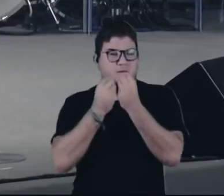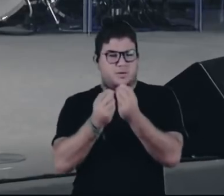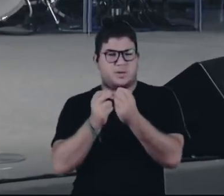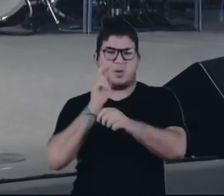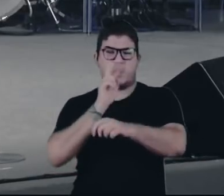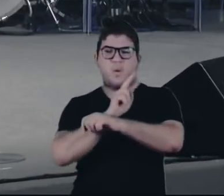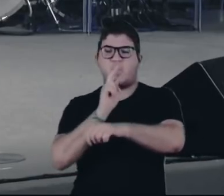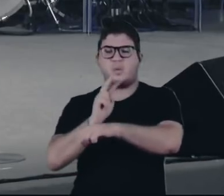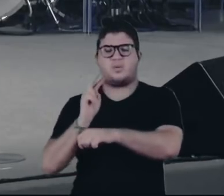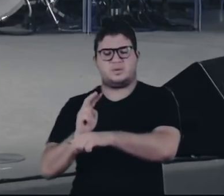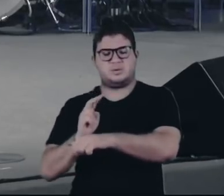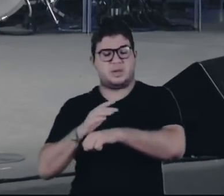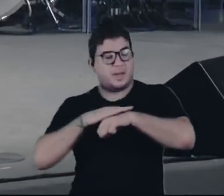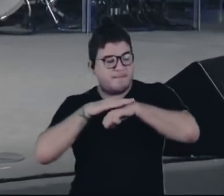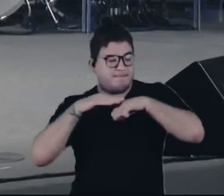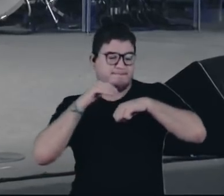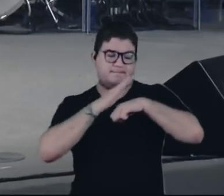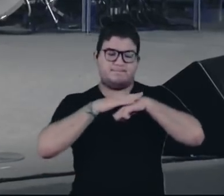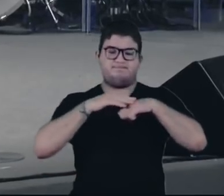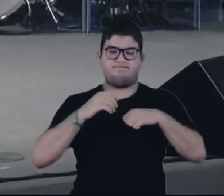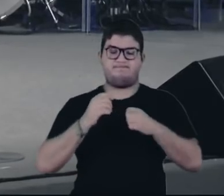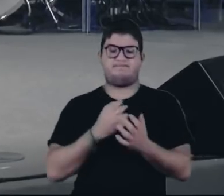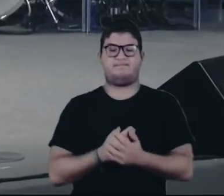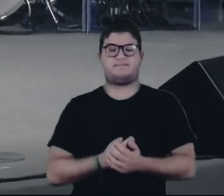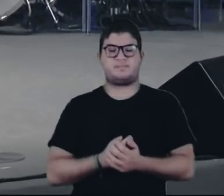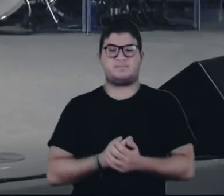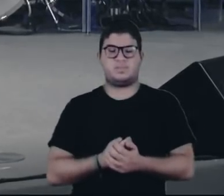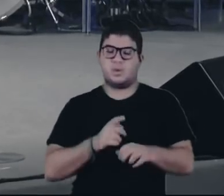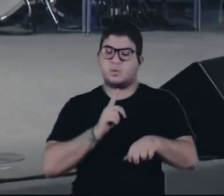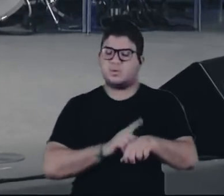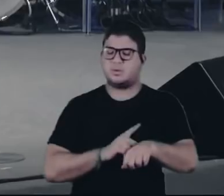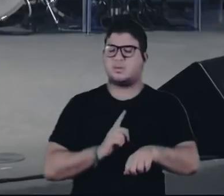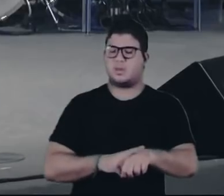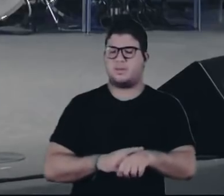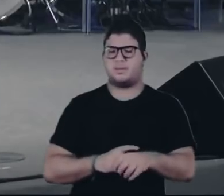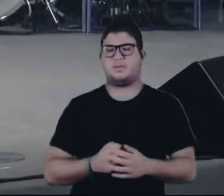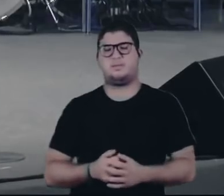cuidado e o carinho que dispensam ao tempo.